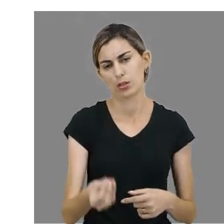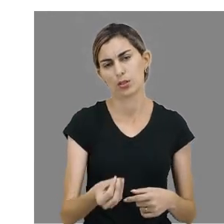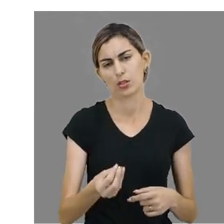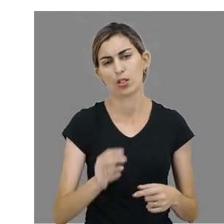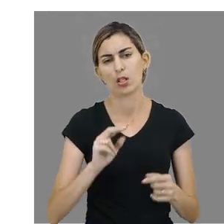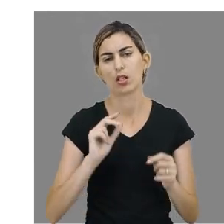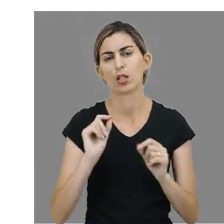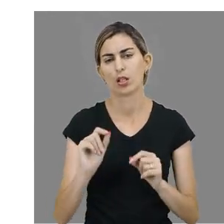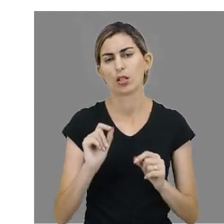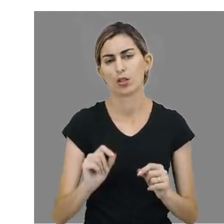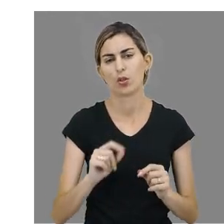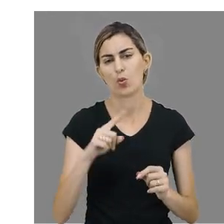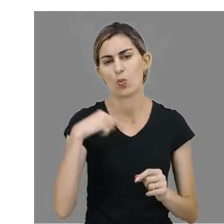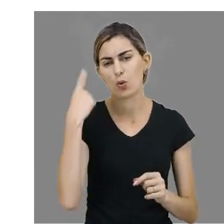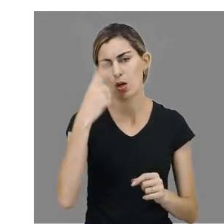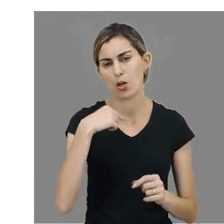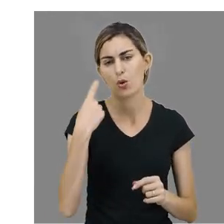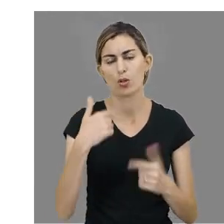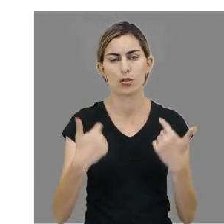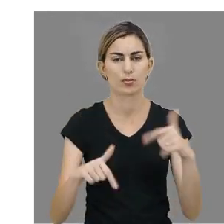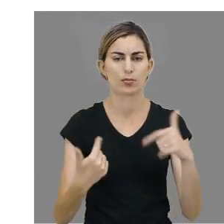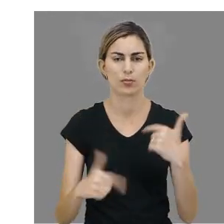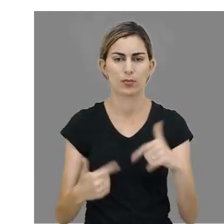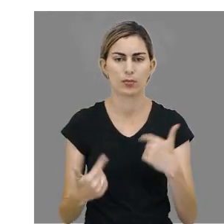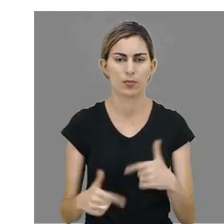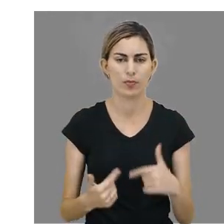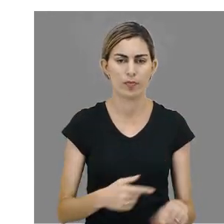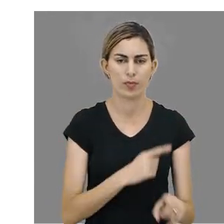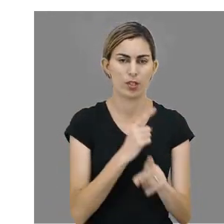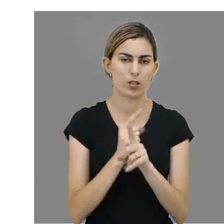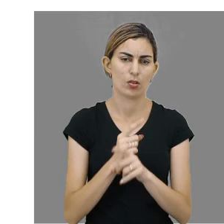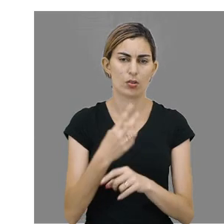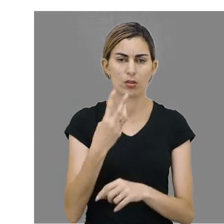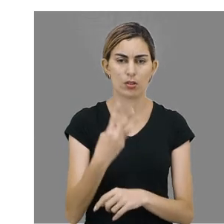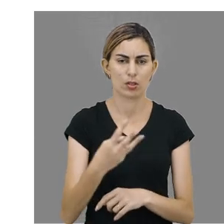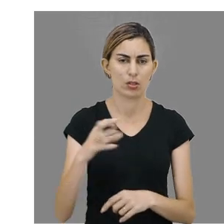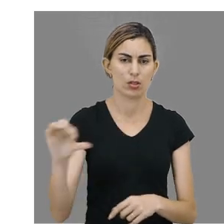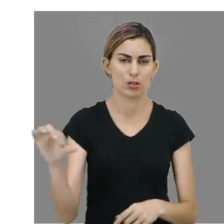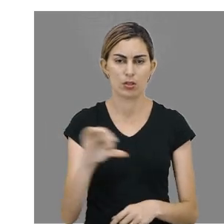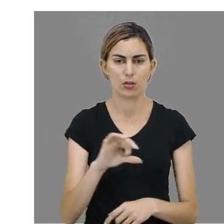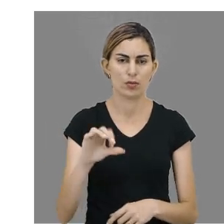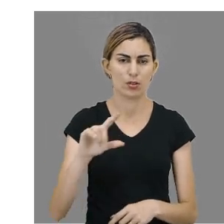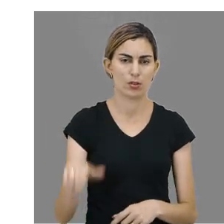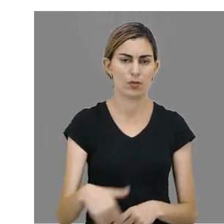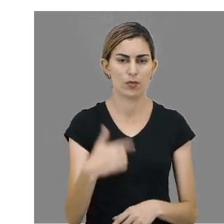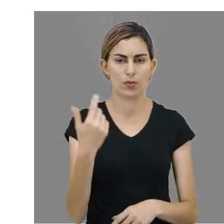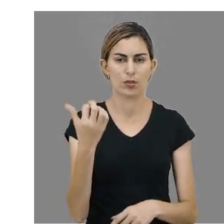60, o que equivale a uma hora de trabalho. Encontramos o valor de